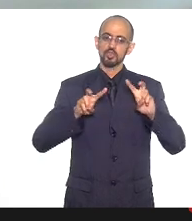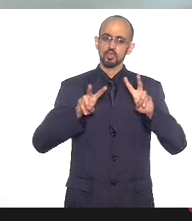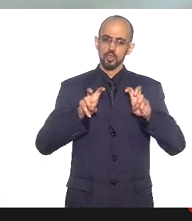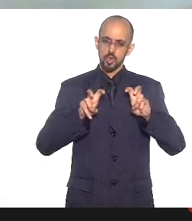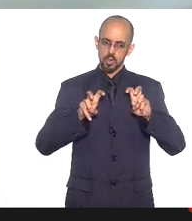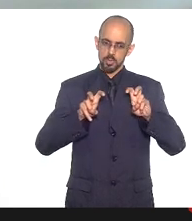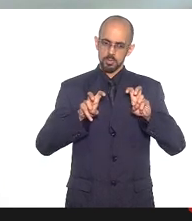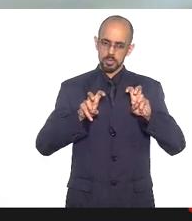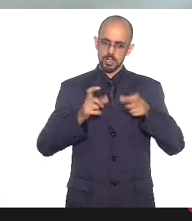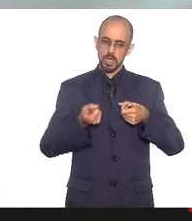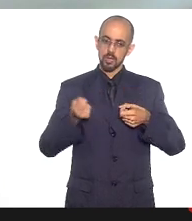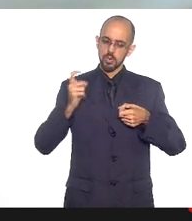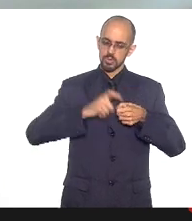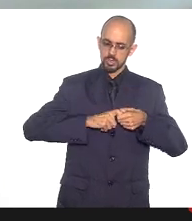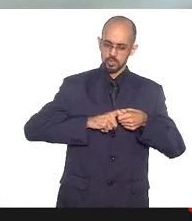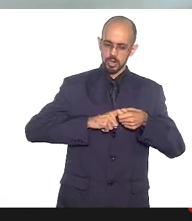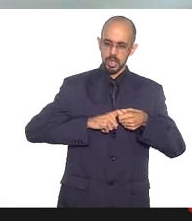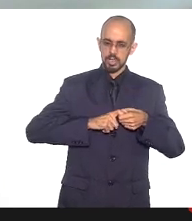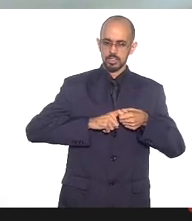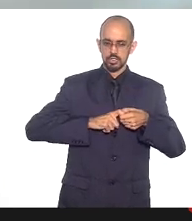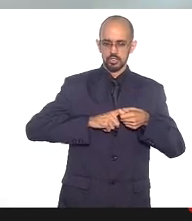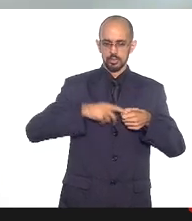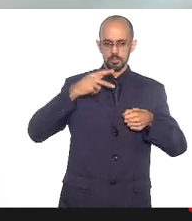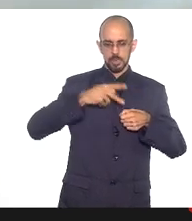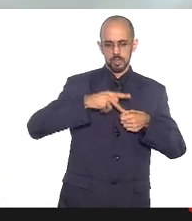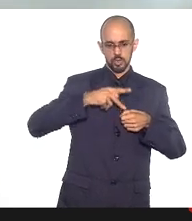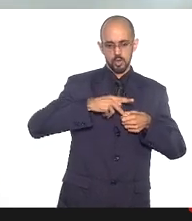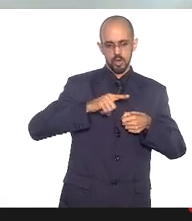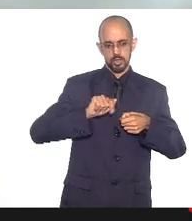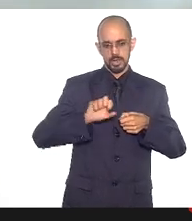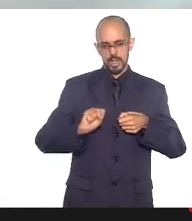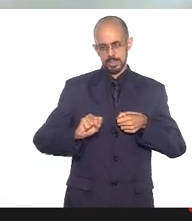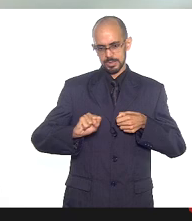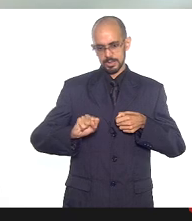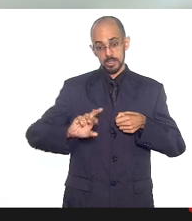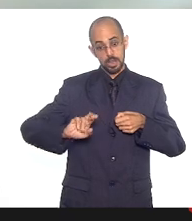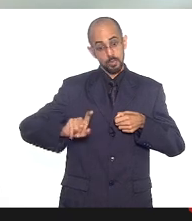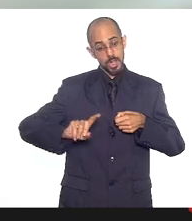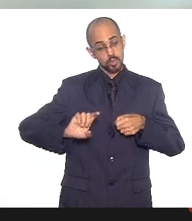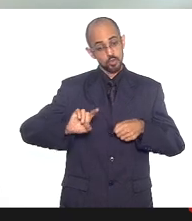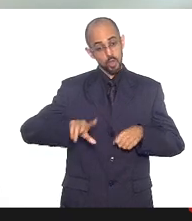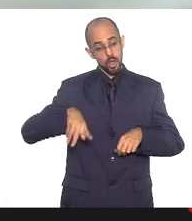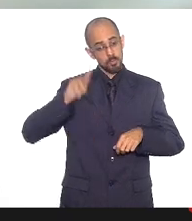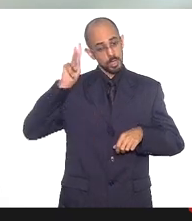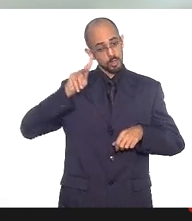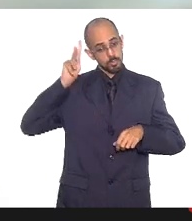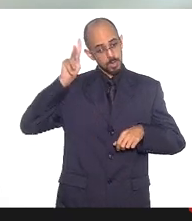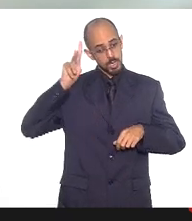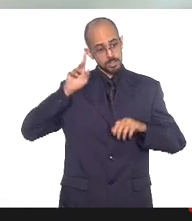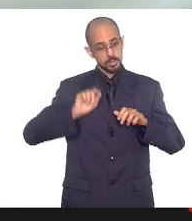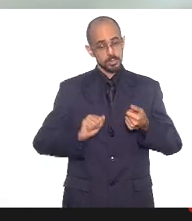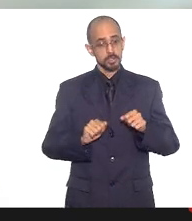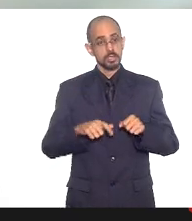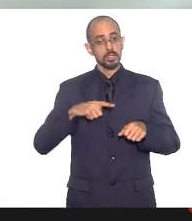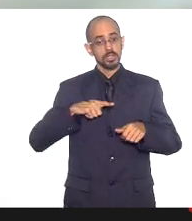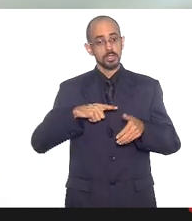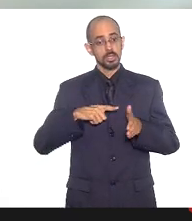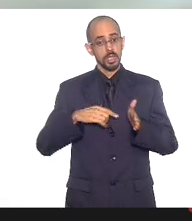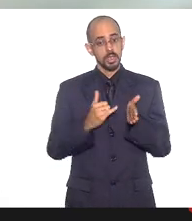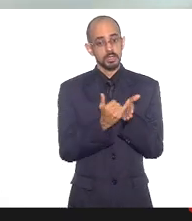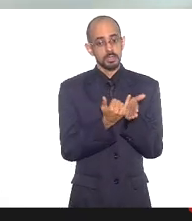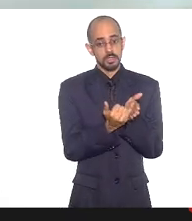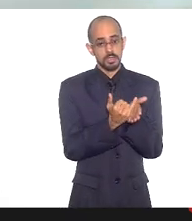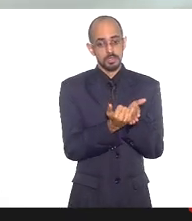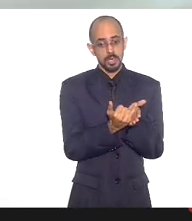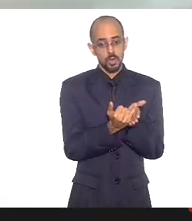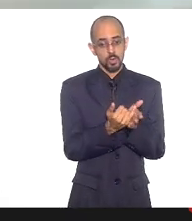concessionárias de petróleo e gás, aí não é só a Petrobras, inscritas em dívida ativa, certo.